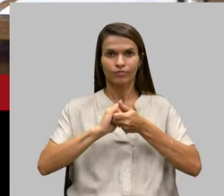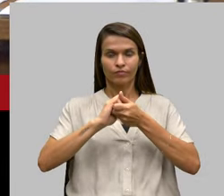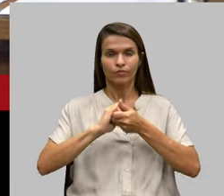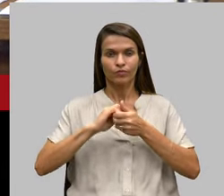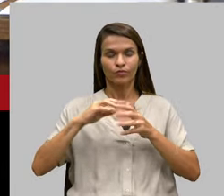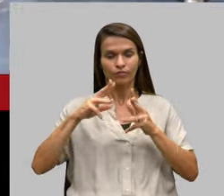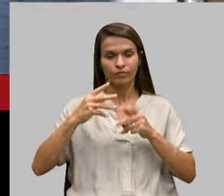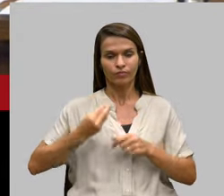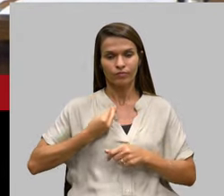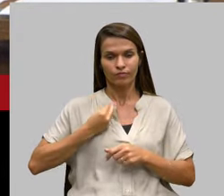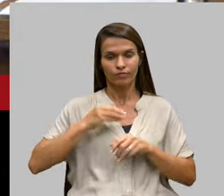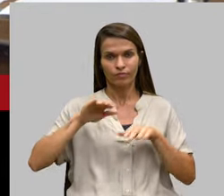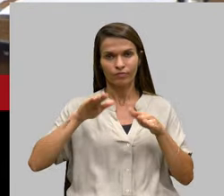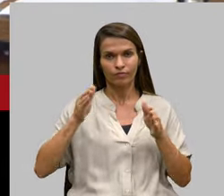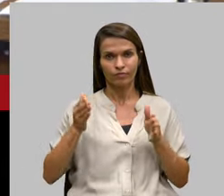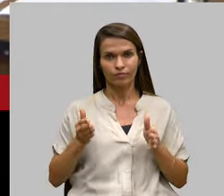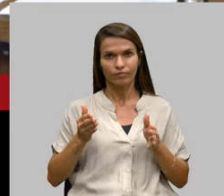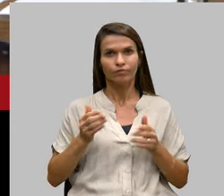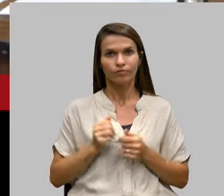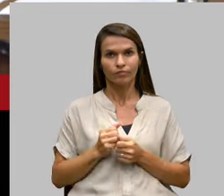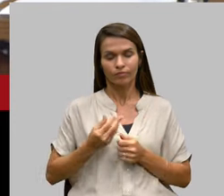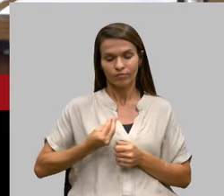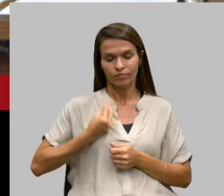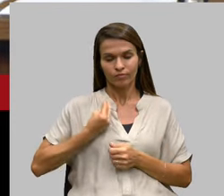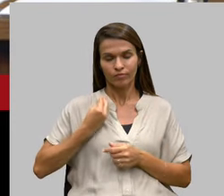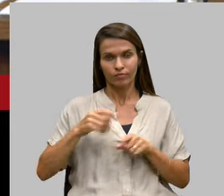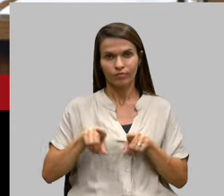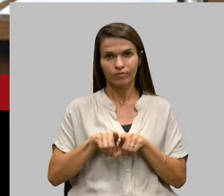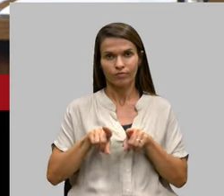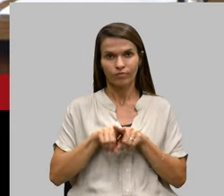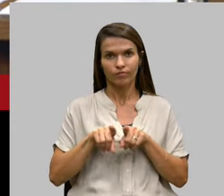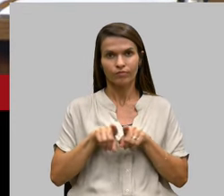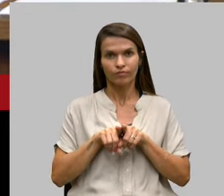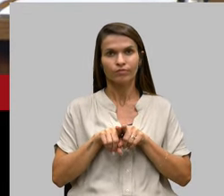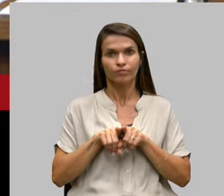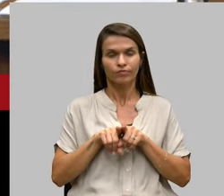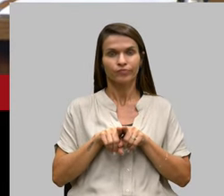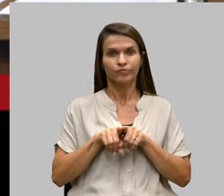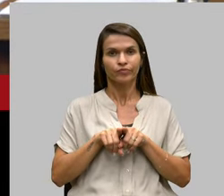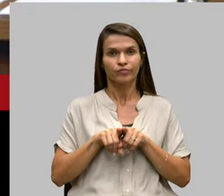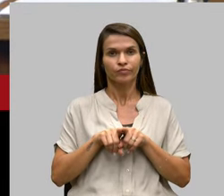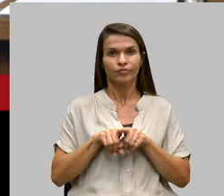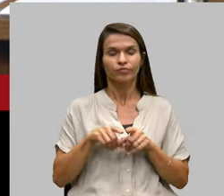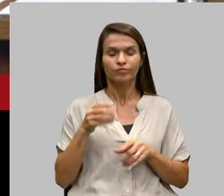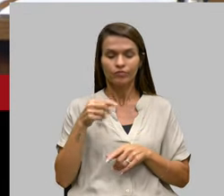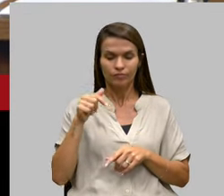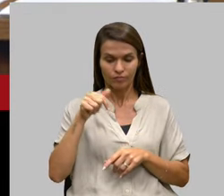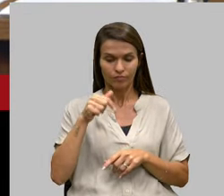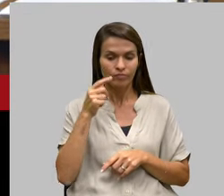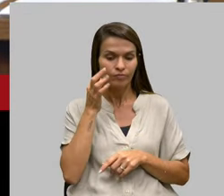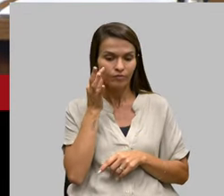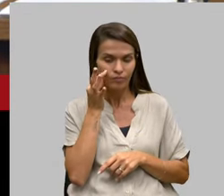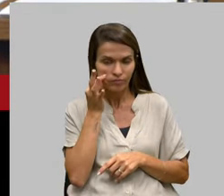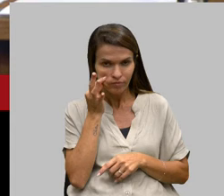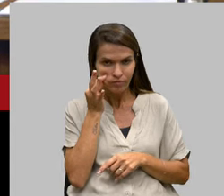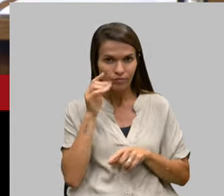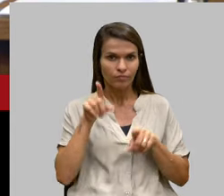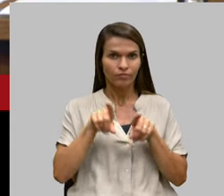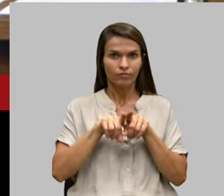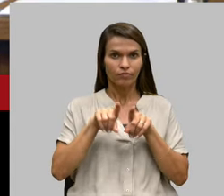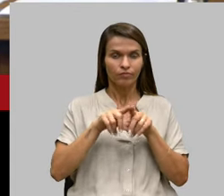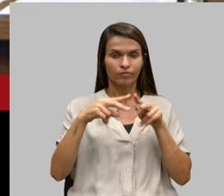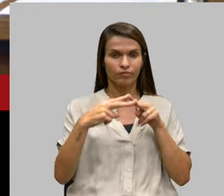da mesa que aqui estão e aos participantes que ouvem ao vivo aqui presencial e também